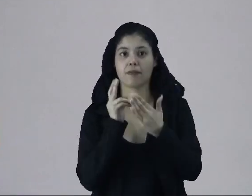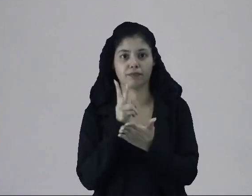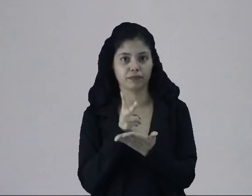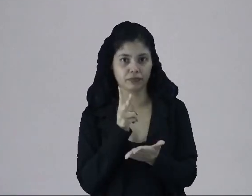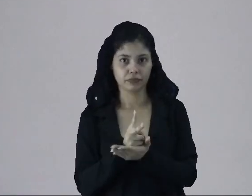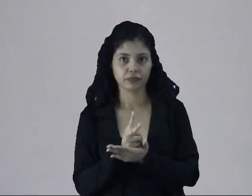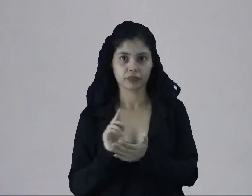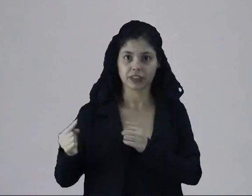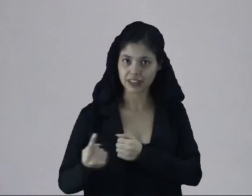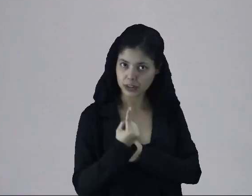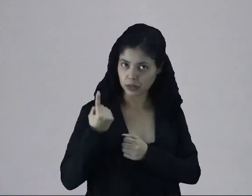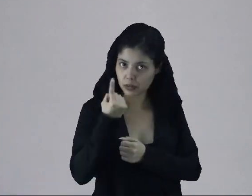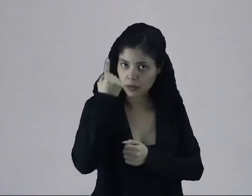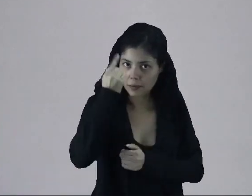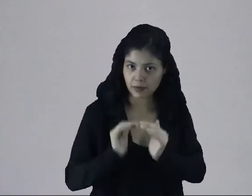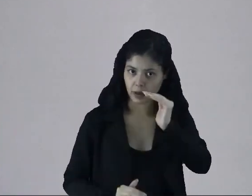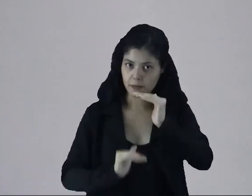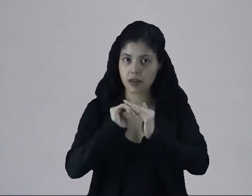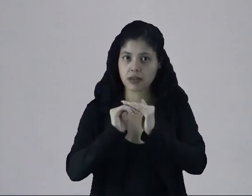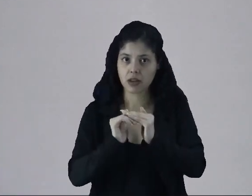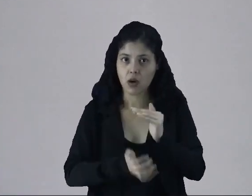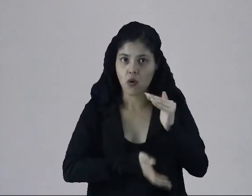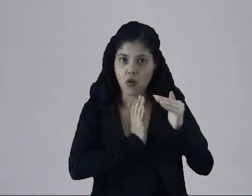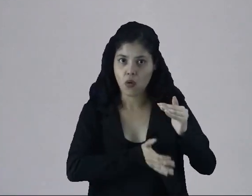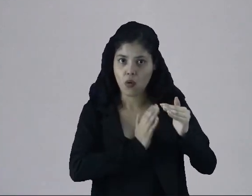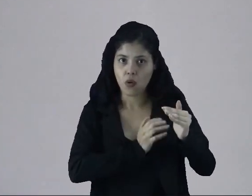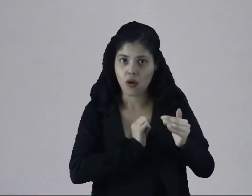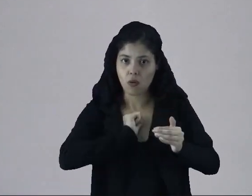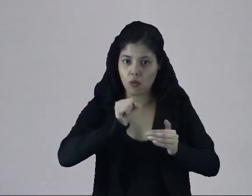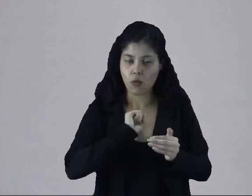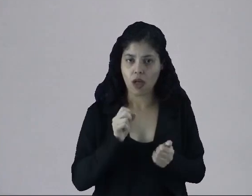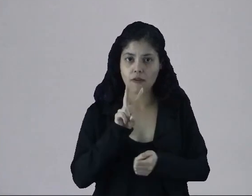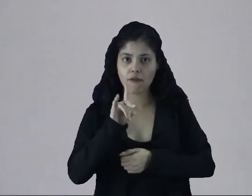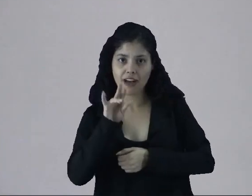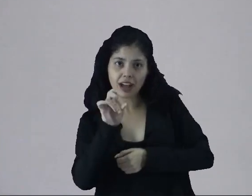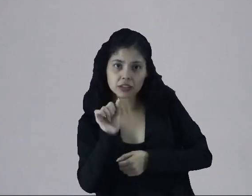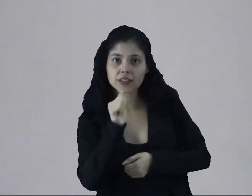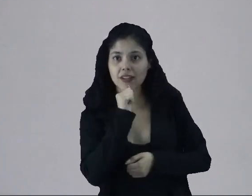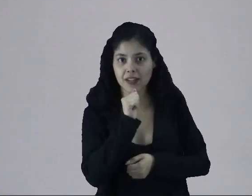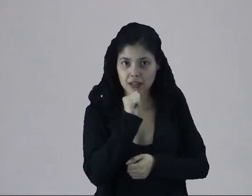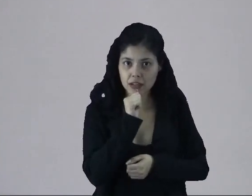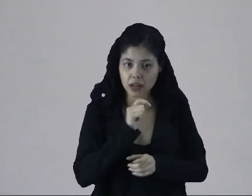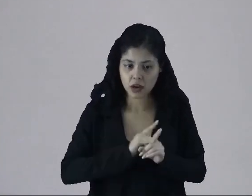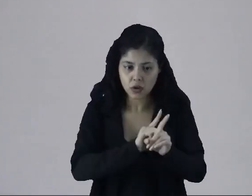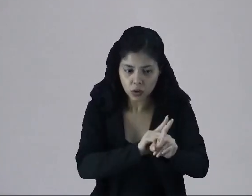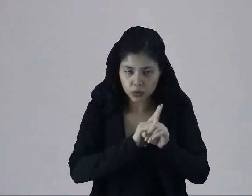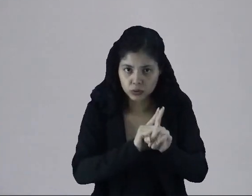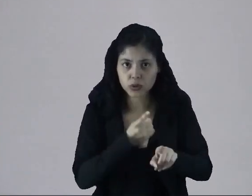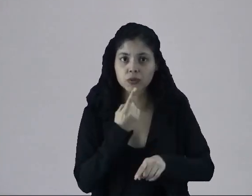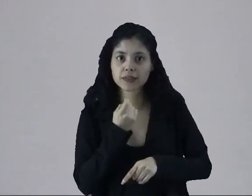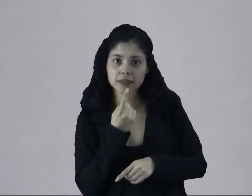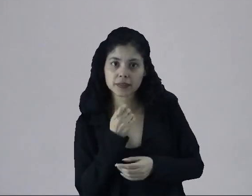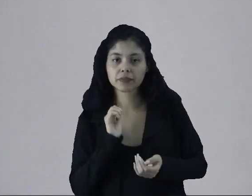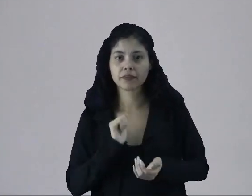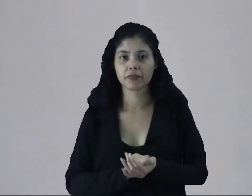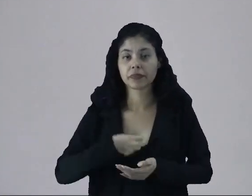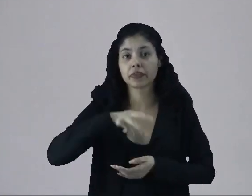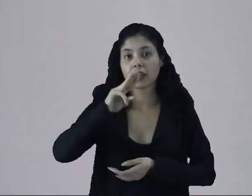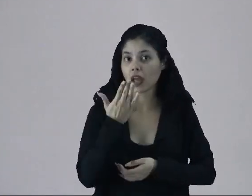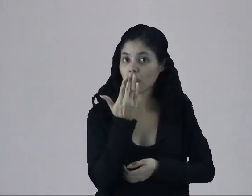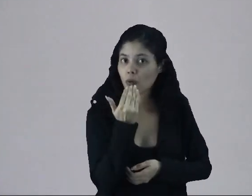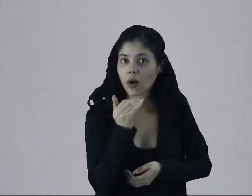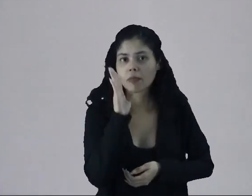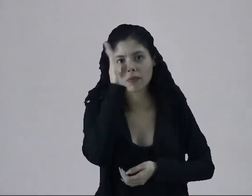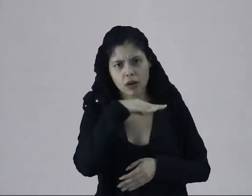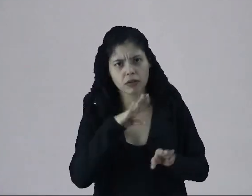Isso aumenta a sua pressão cardiovascular, ou seja, dos seus vasos que conduzem o sangue. Além disso, geralmente quem come também mal